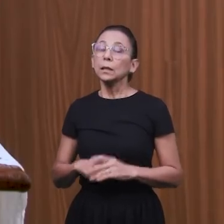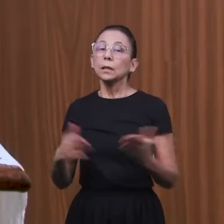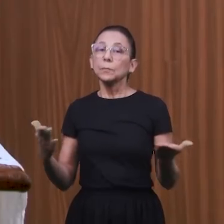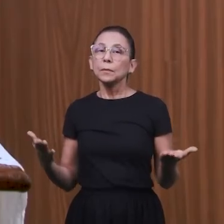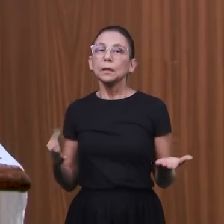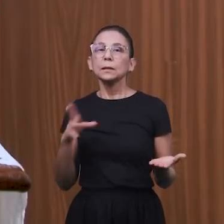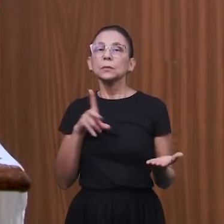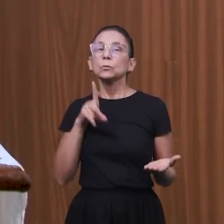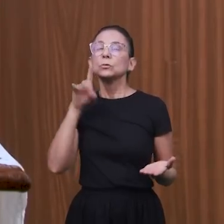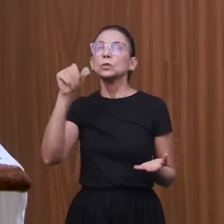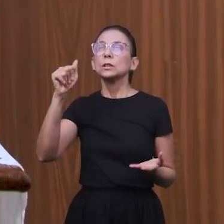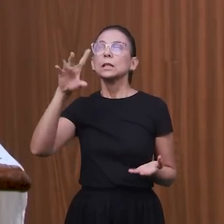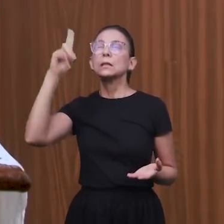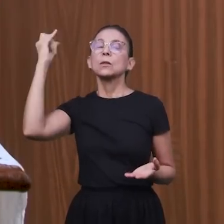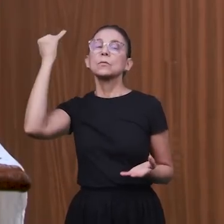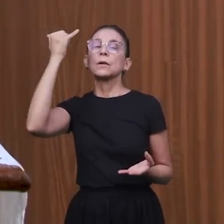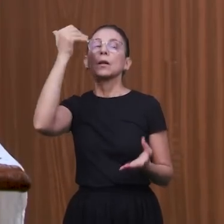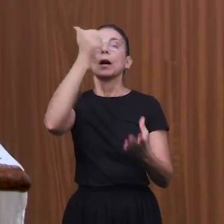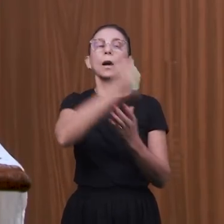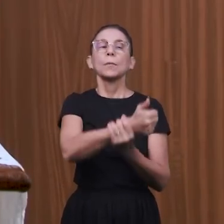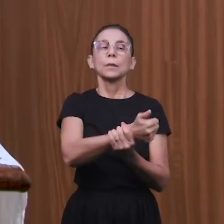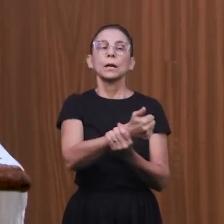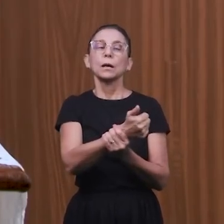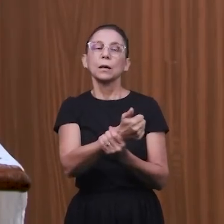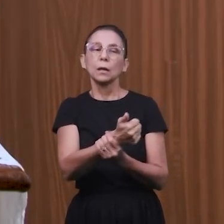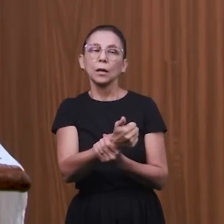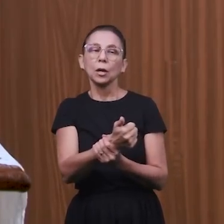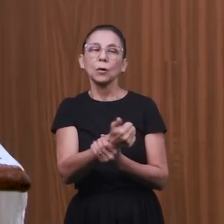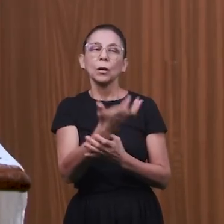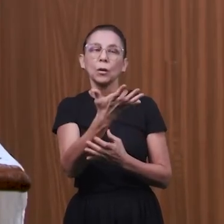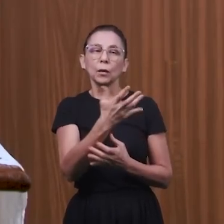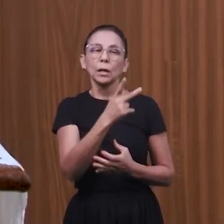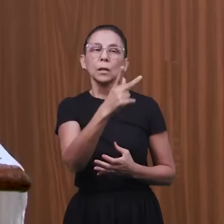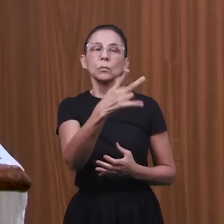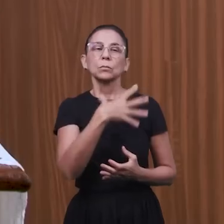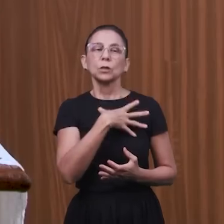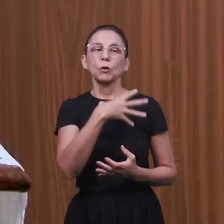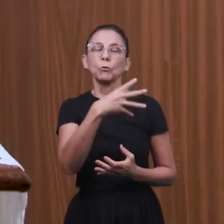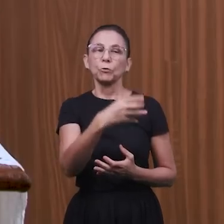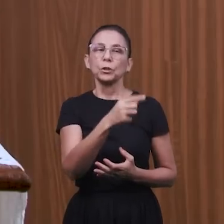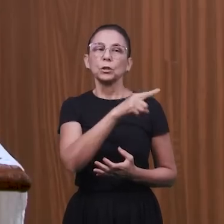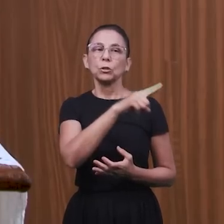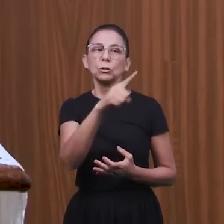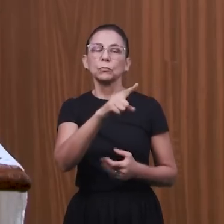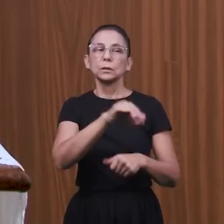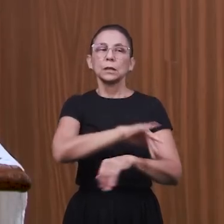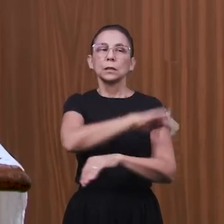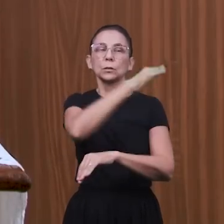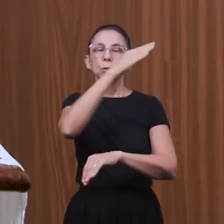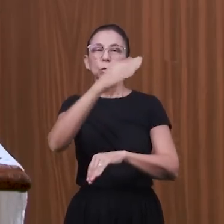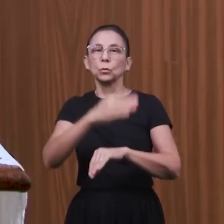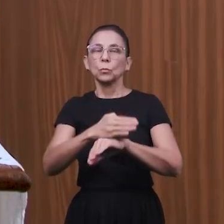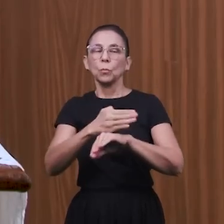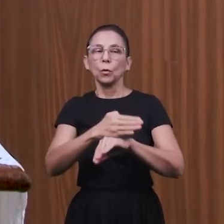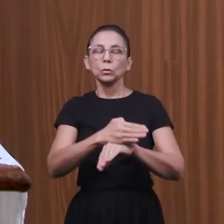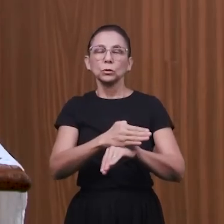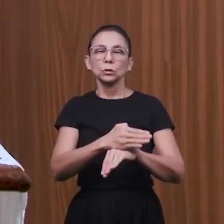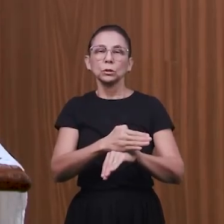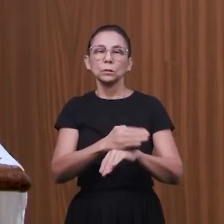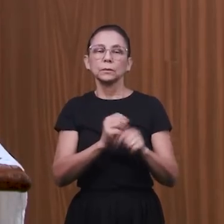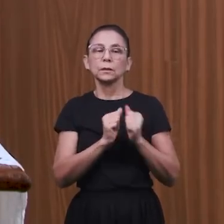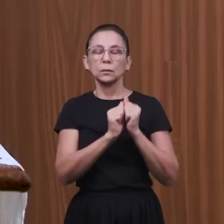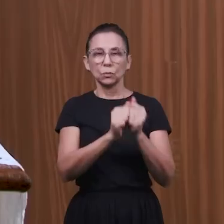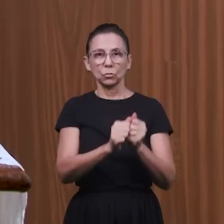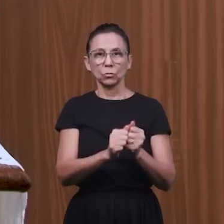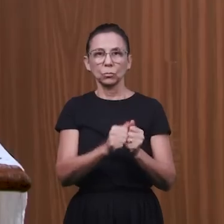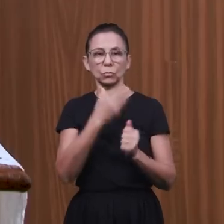mostrar. E diz a palavra que Abraão abordou o jumento, preparou o jumento com a carga, chamou seus criados, o seu filho Isaque, e saíram